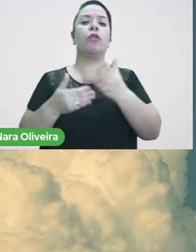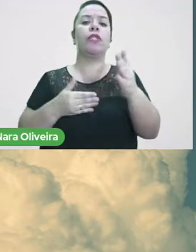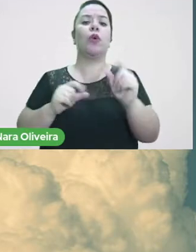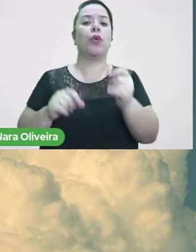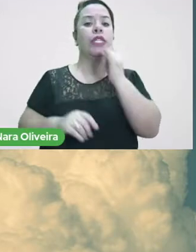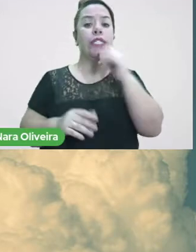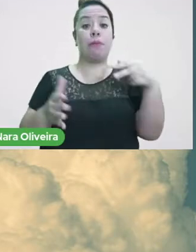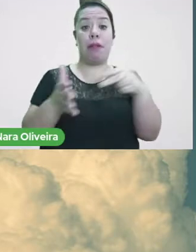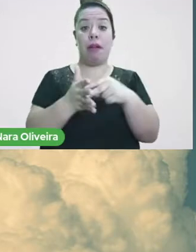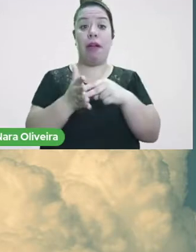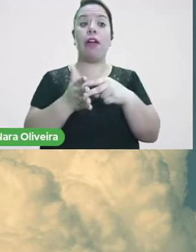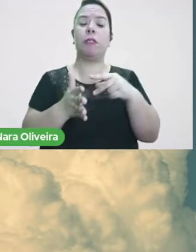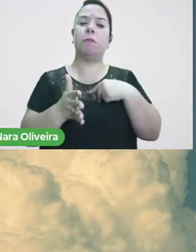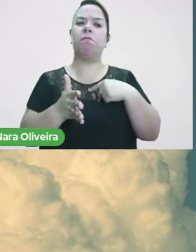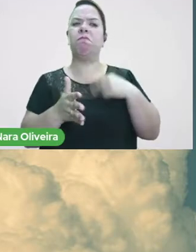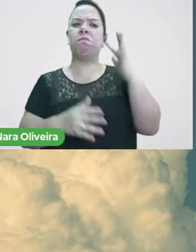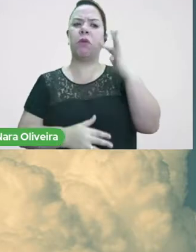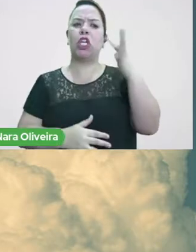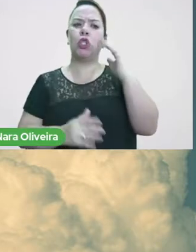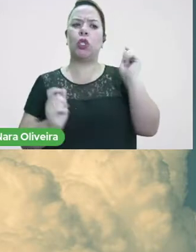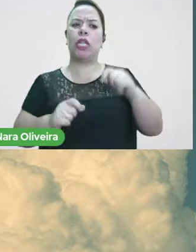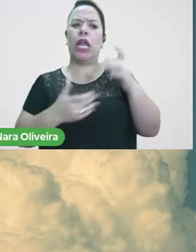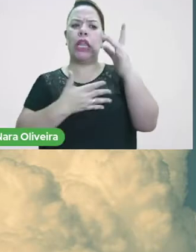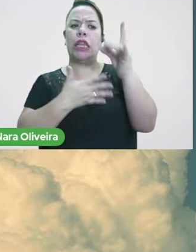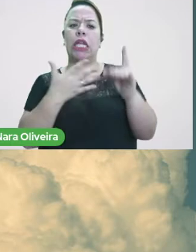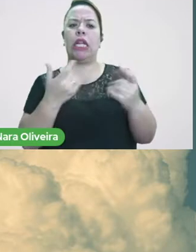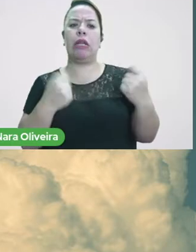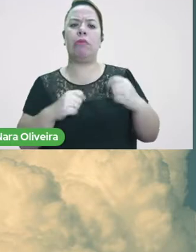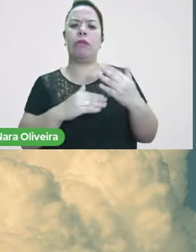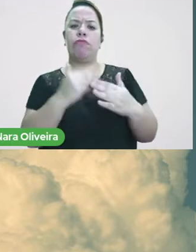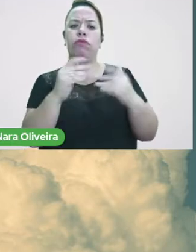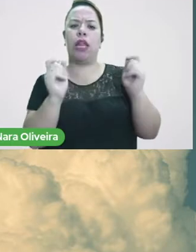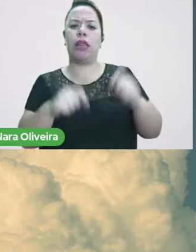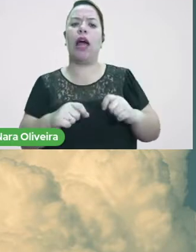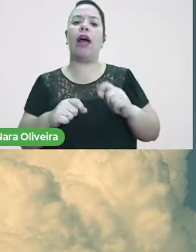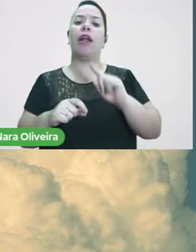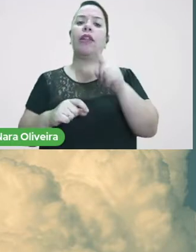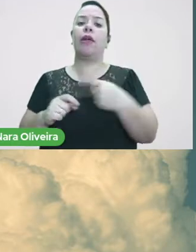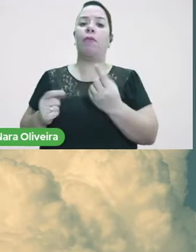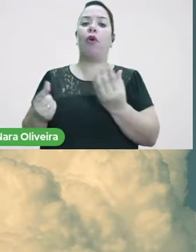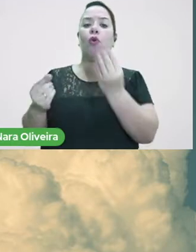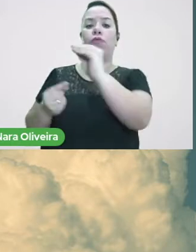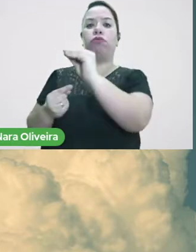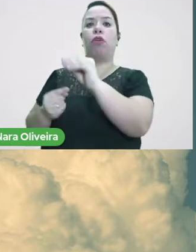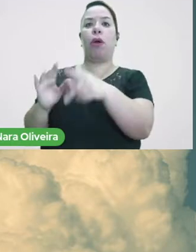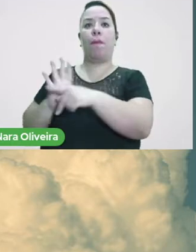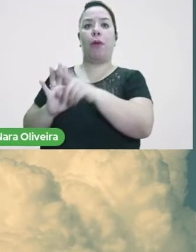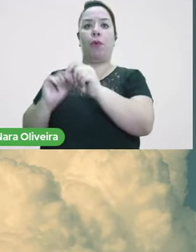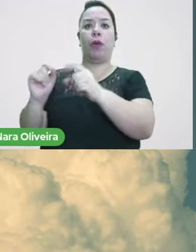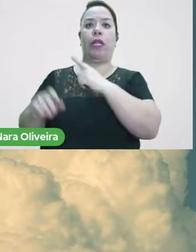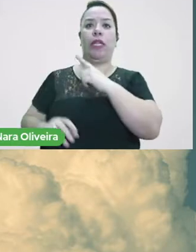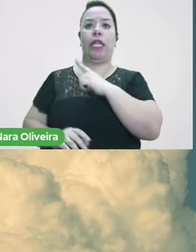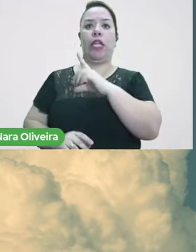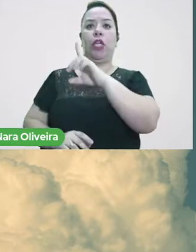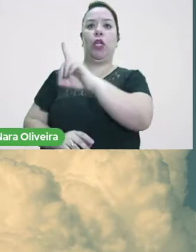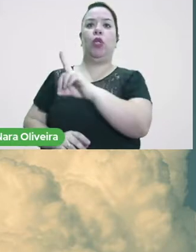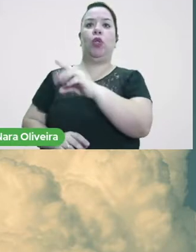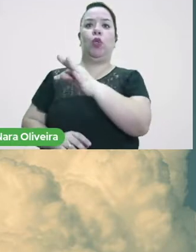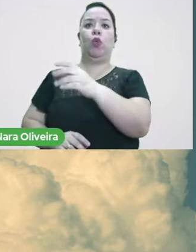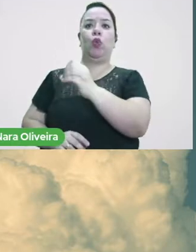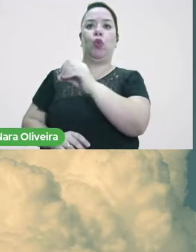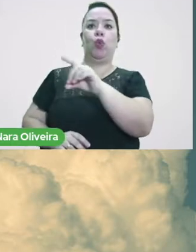e com detalhes para serem desenvolvidos, e ele aparecer lá na coluna de to-do, certo? Supondo que você usa estimativas,